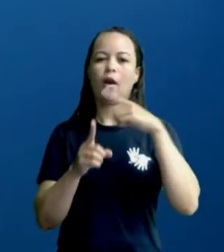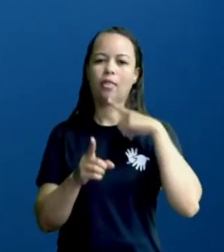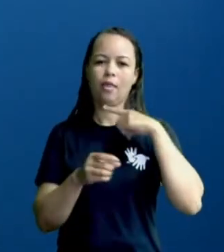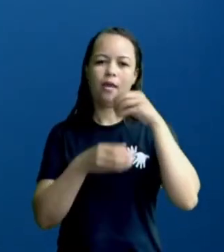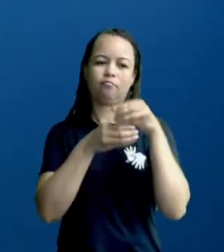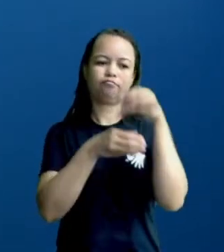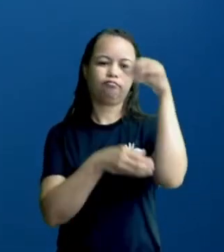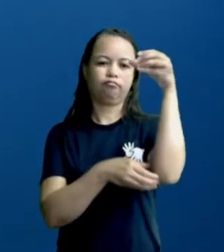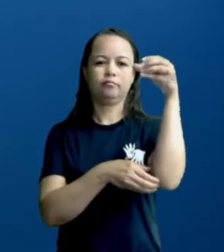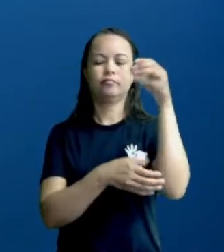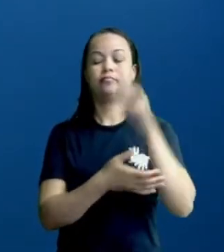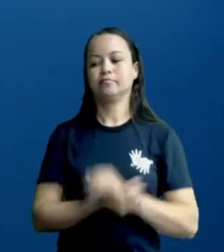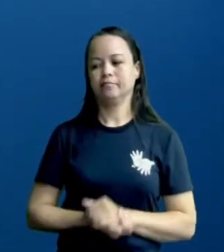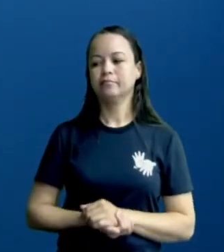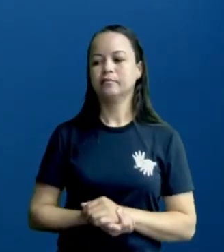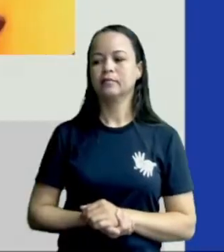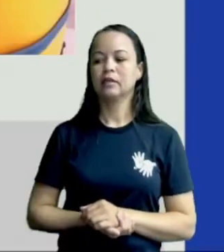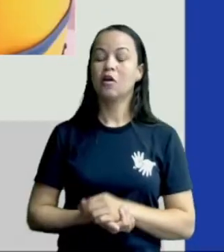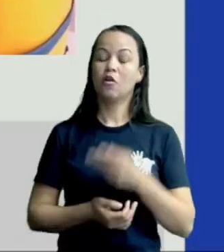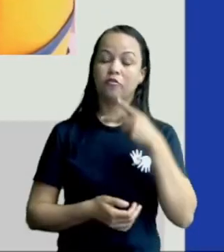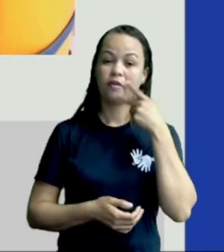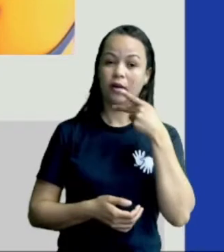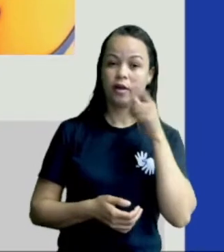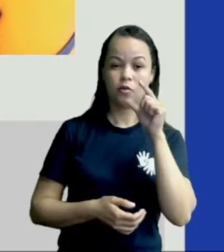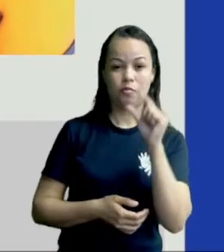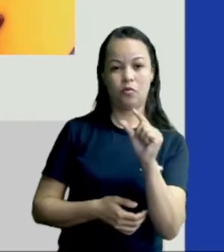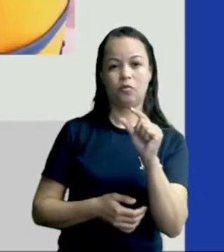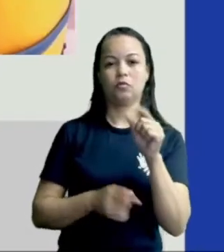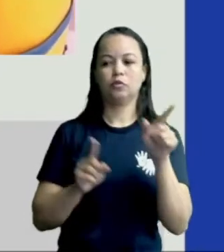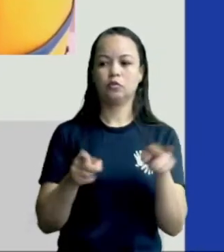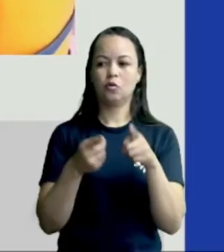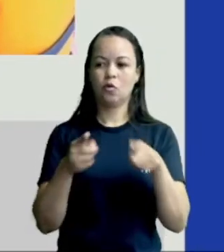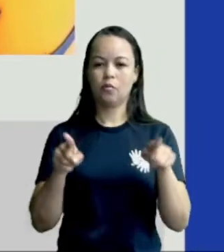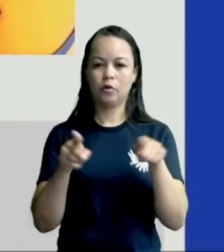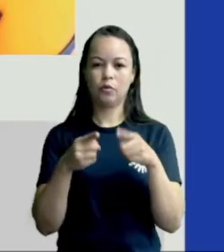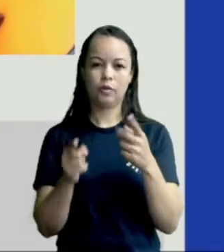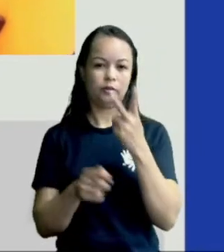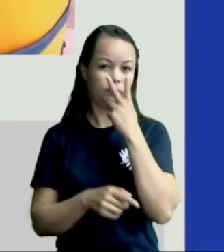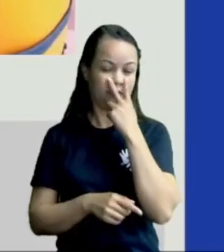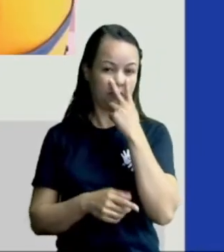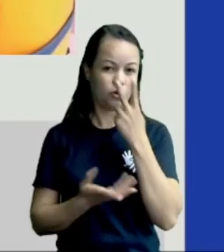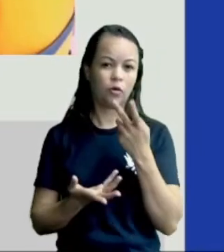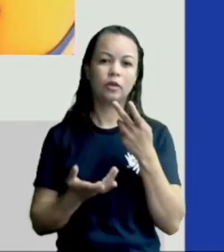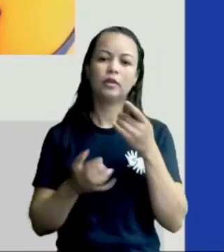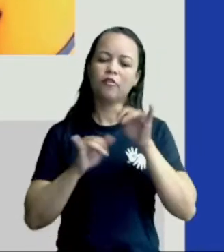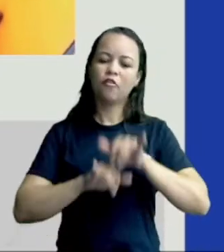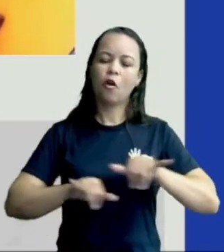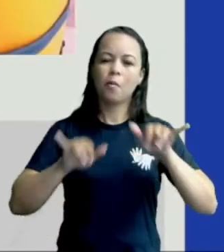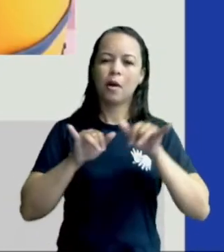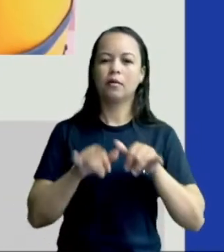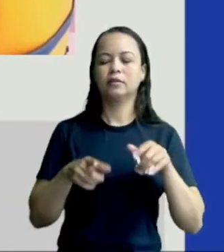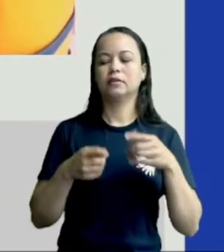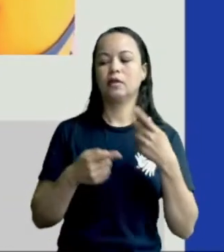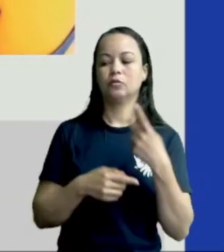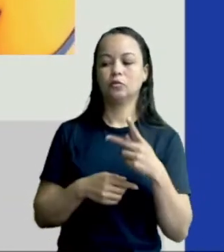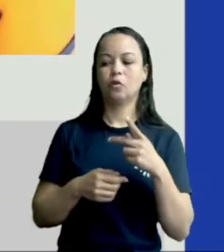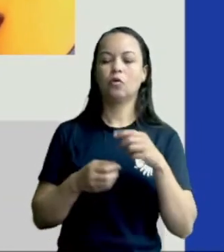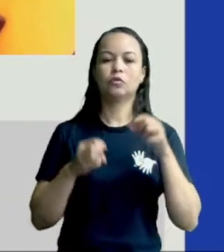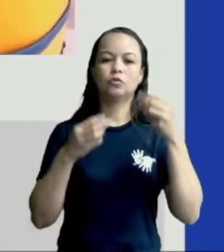E só falando um pouquinho sobre o nosso hino de Vitória de Santo Antão, algumas informações do nosso museu aqui em